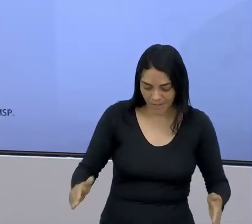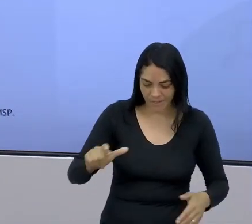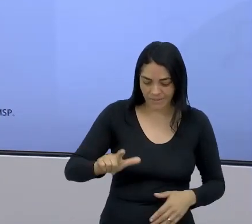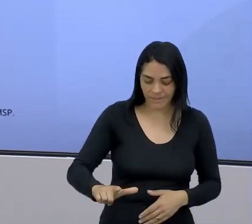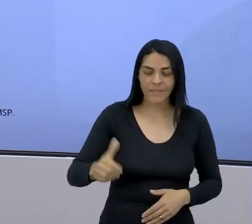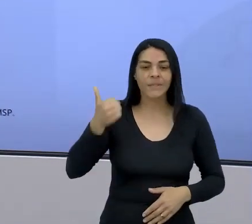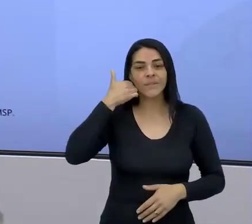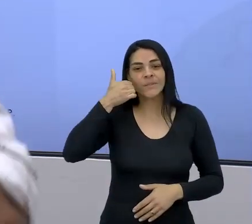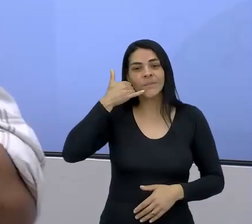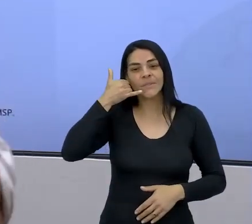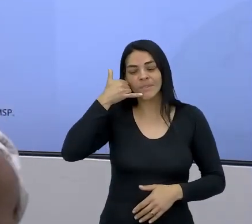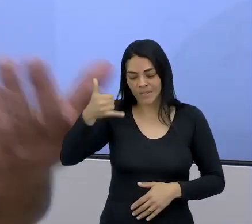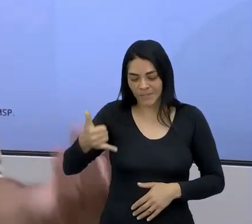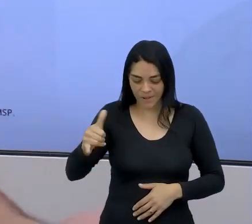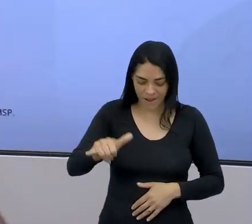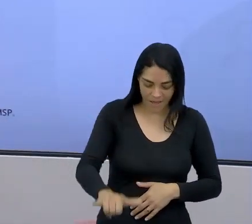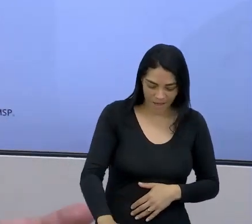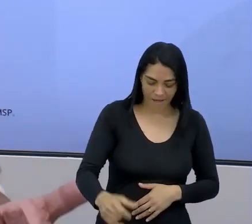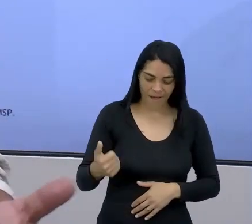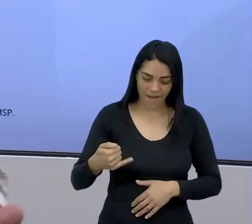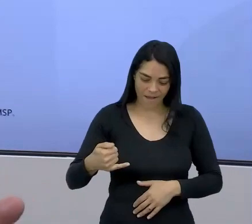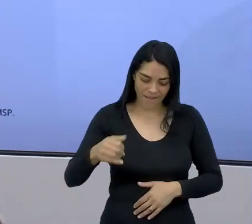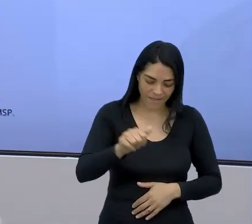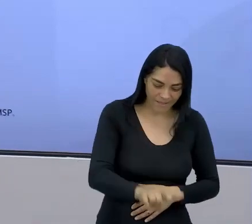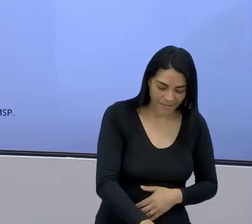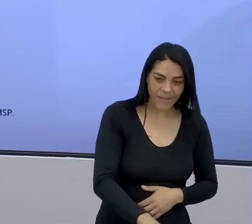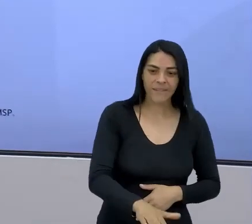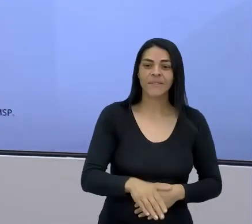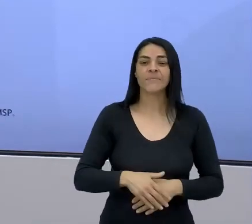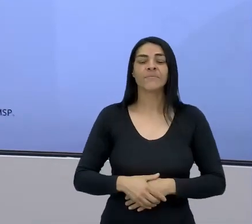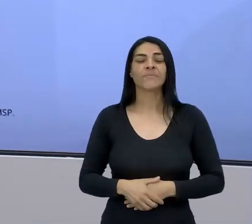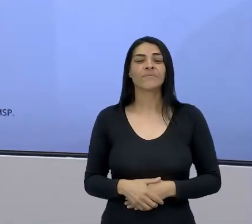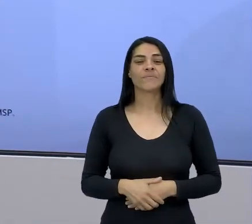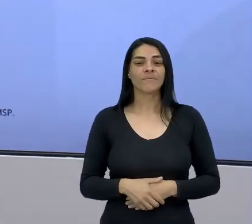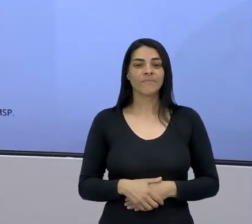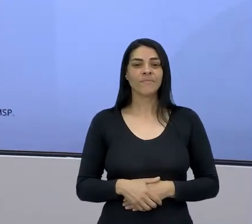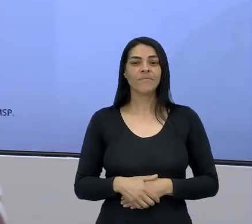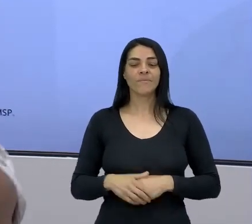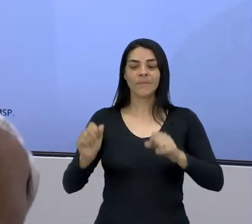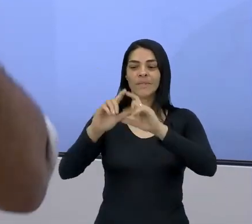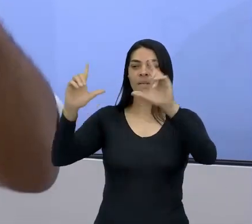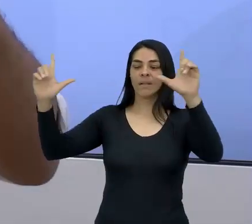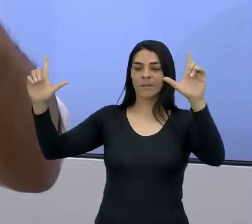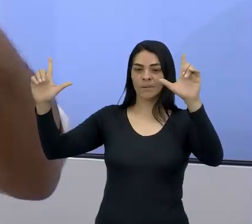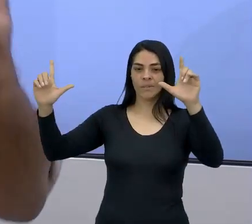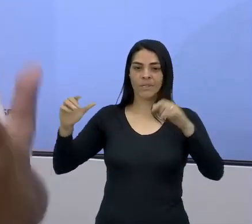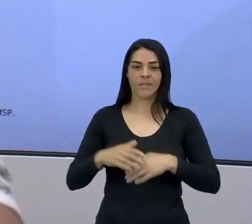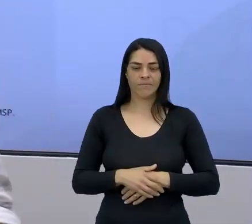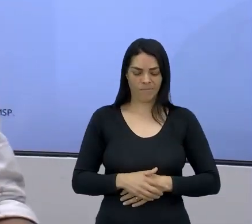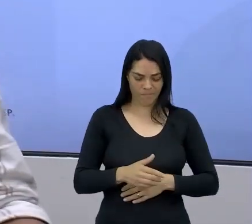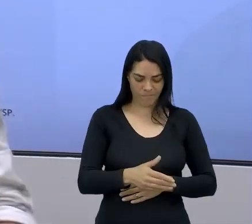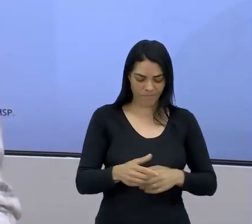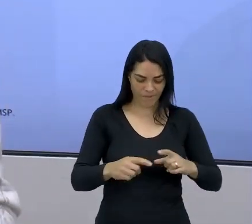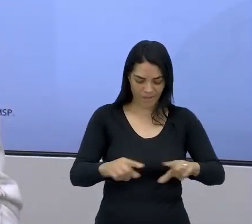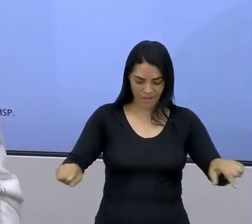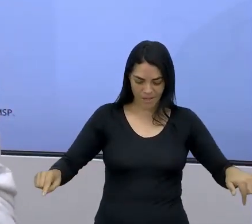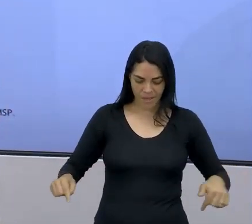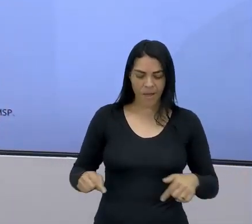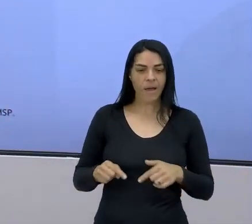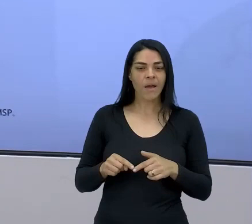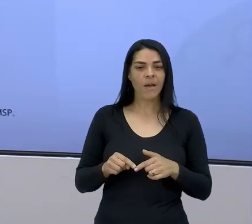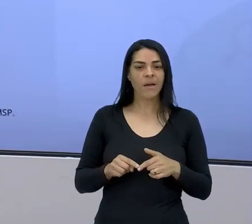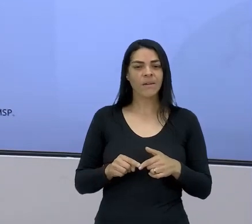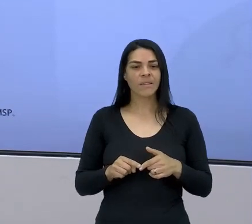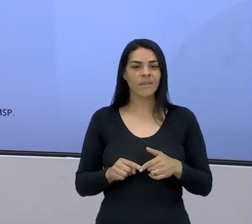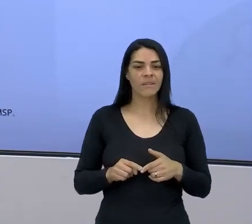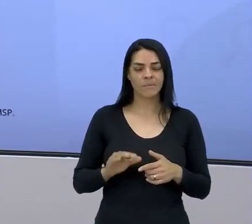eu tenho a caneta que eu utilizo para escrever na lousa, né? Na lousa que é digital. Esse púlpito, ele parece um cilindro. Ele tem